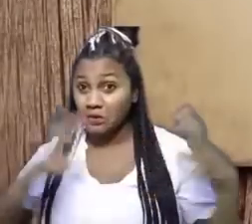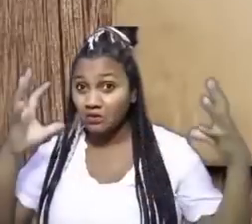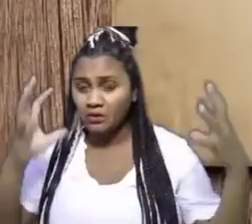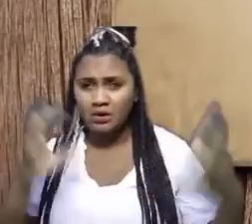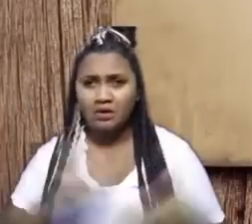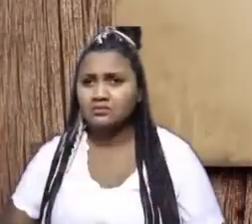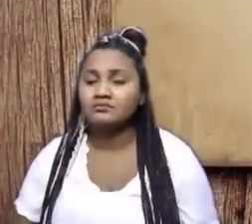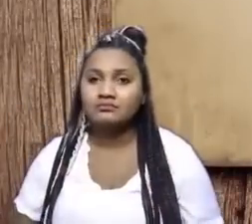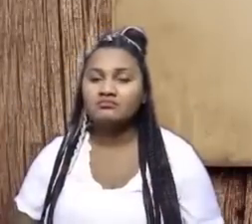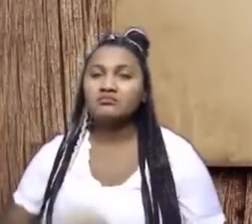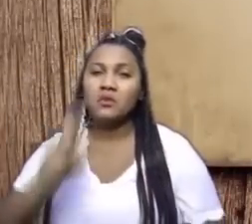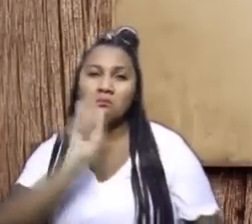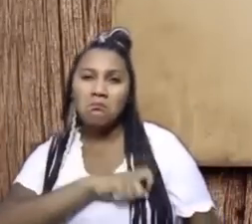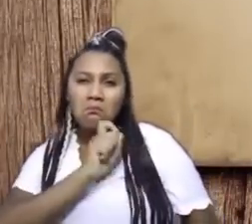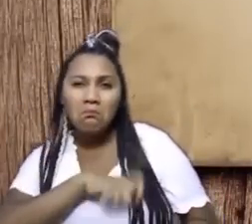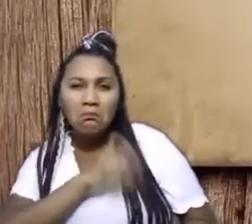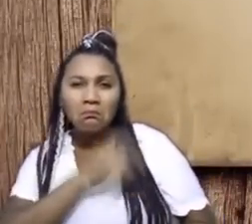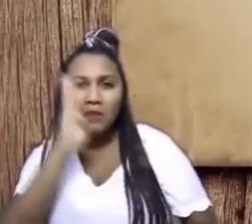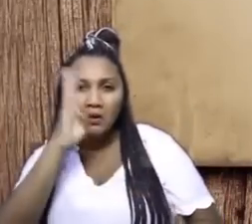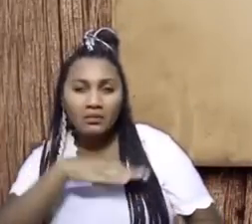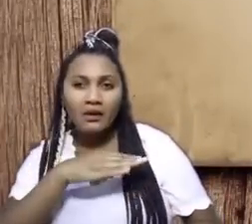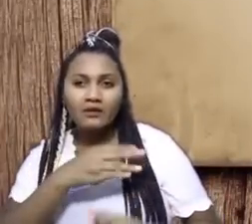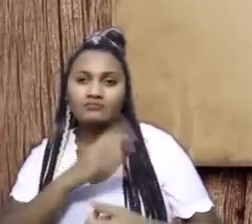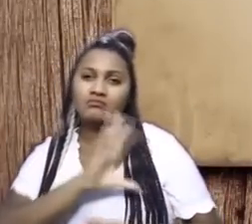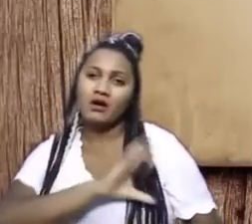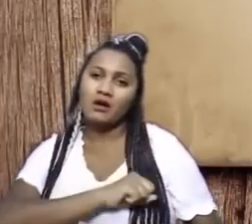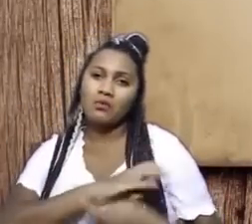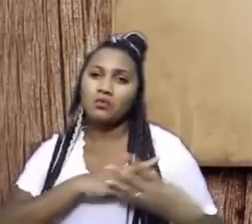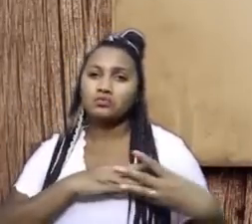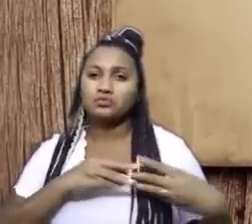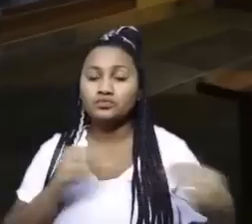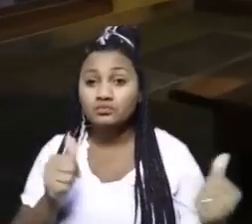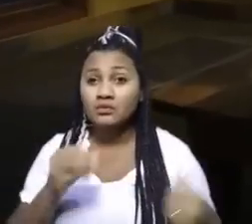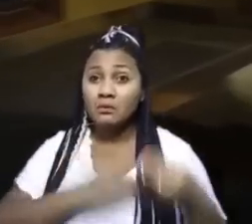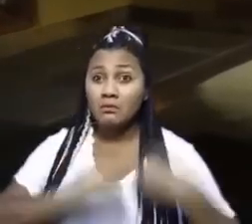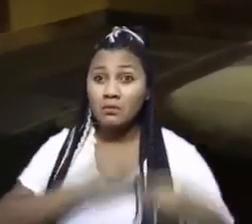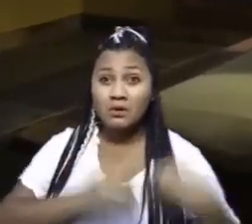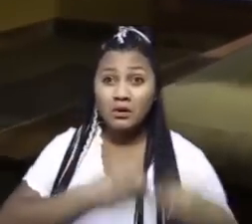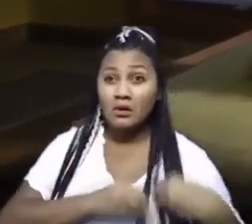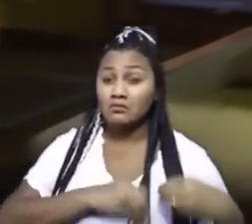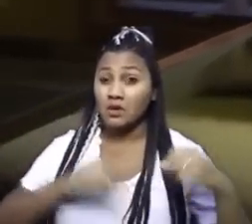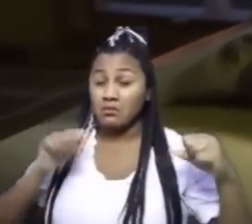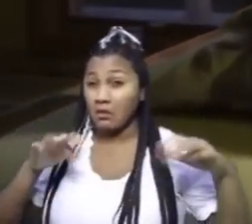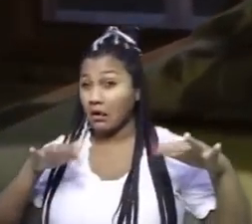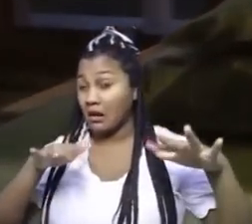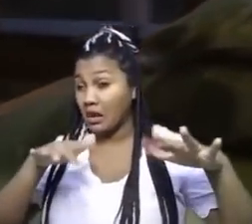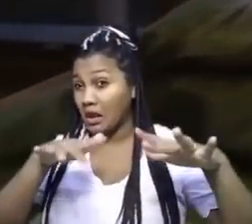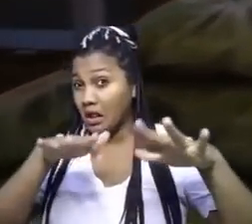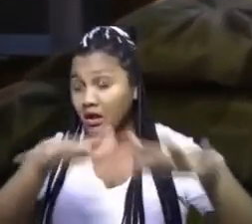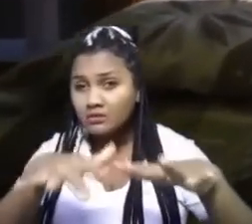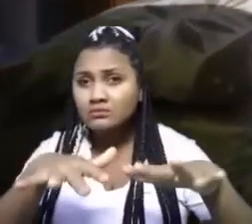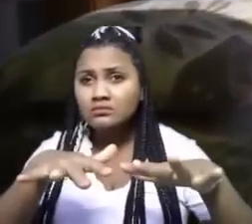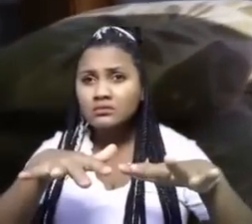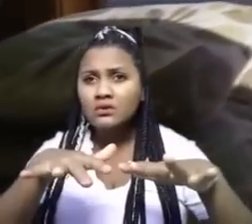ao aumento da maldade, o amor de muitos esfriará. O pecado tem se multiplicado de forma tão assustadora,